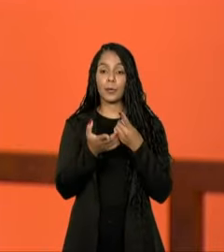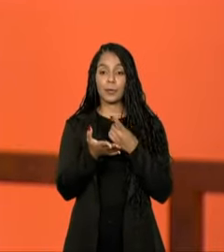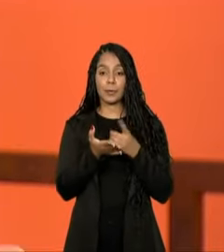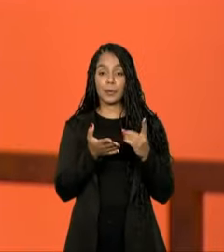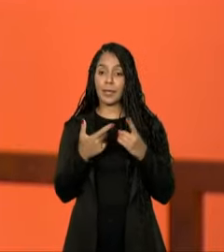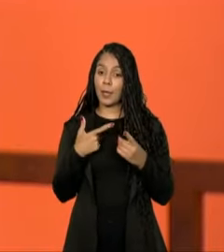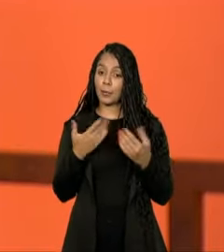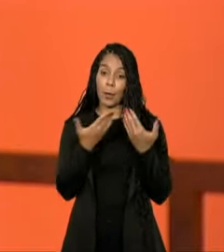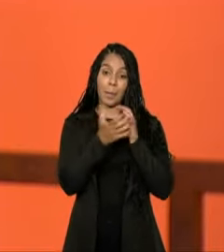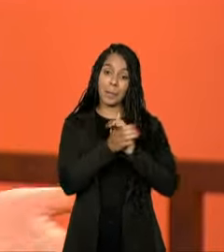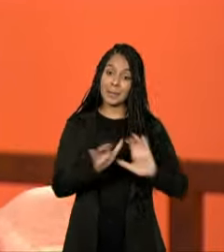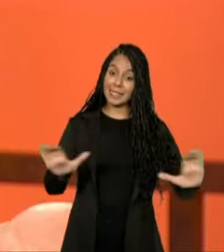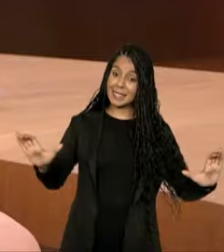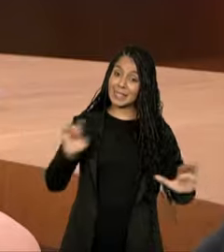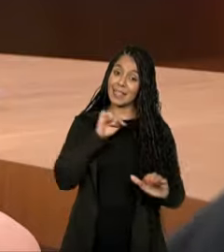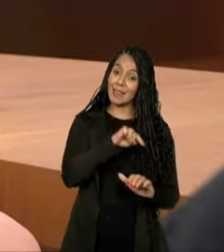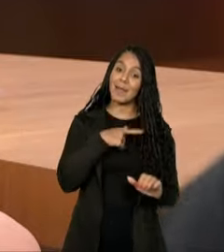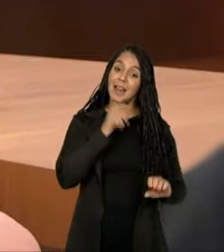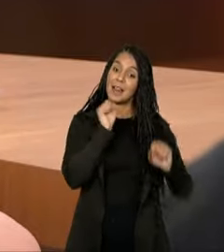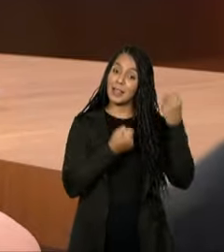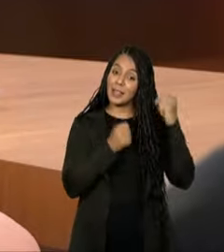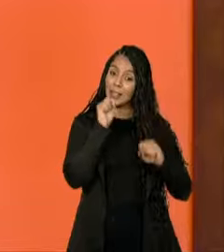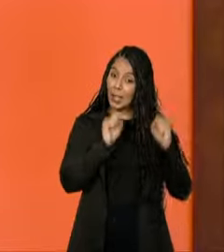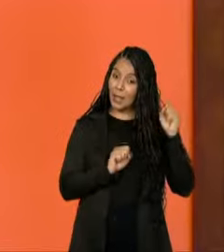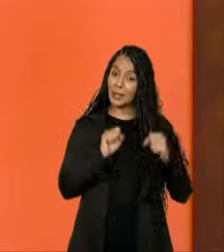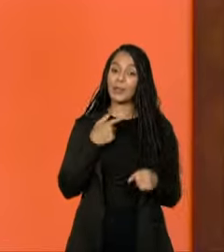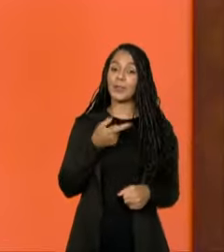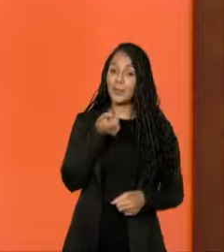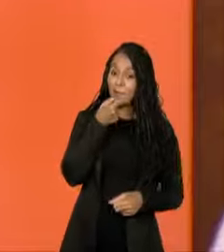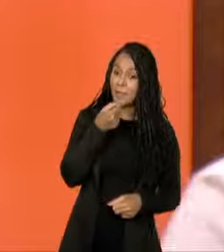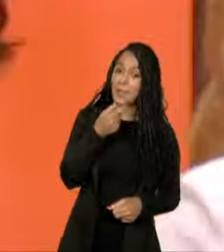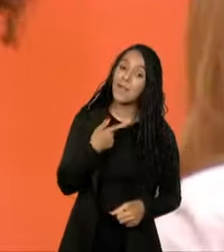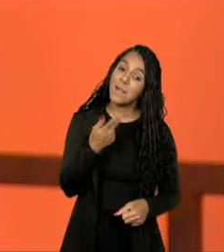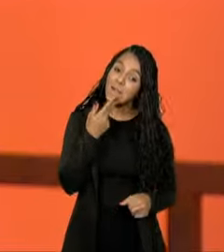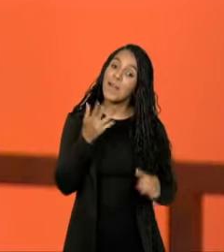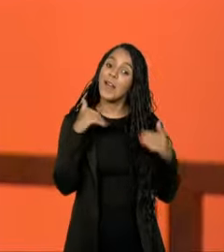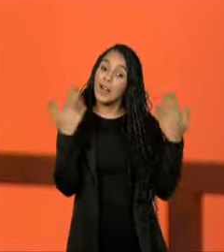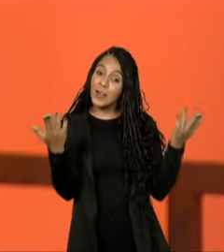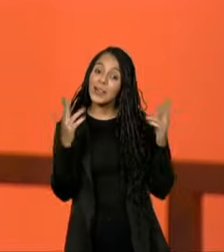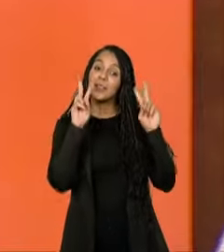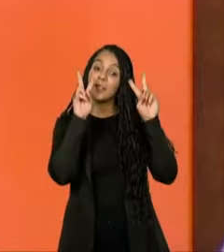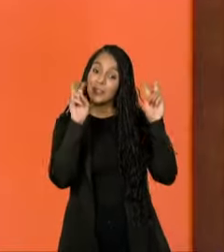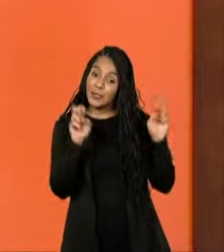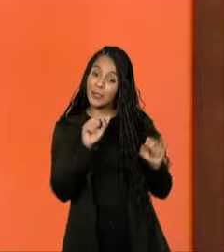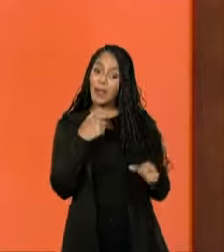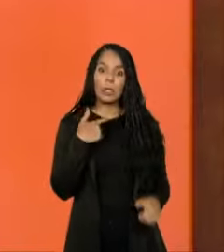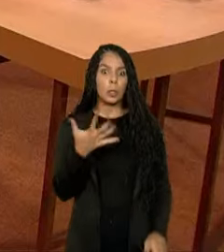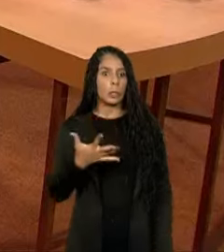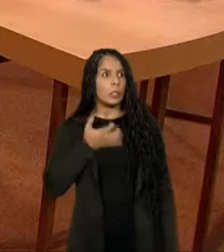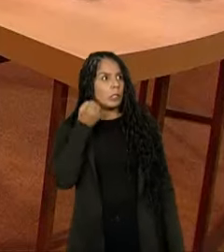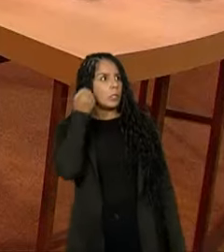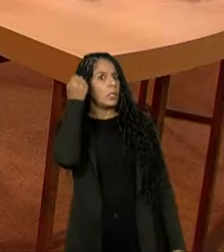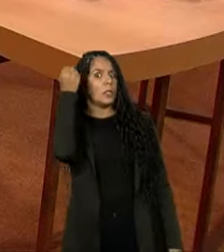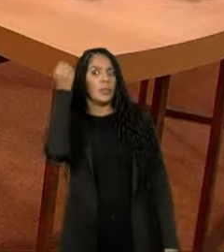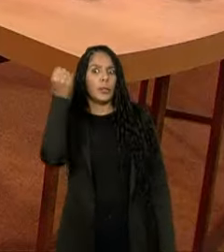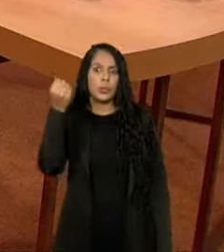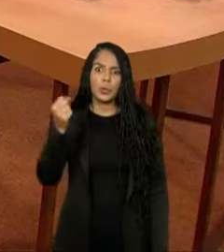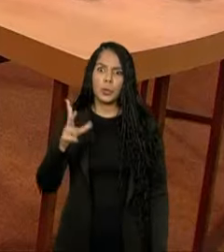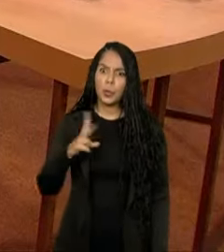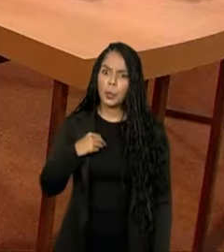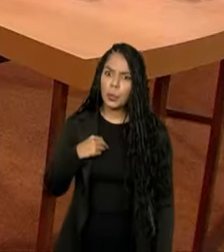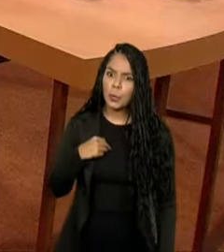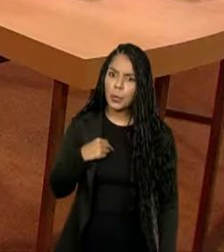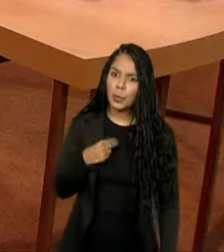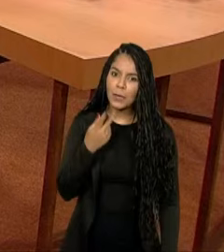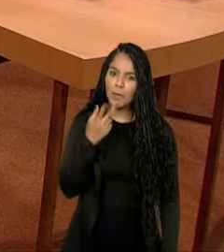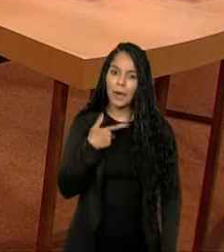da indústria farmacêutica. Ai, que susto! 24 anos. Não, da indústria. Jura, falei, agora? Nossa! Em primeira